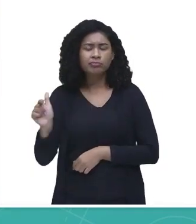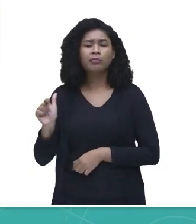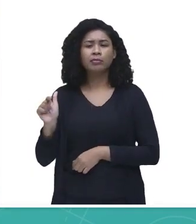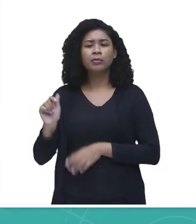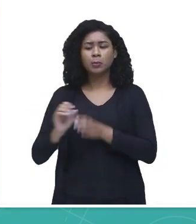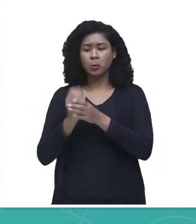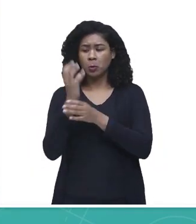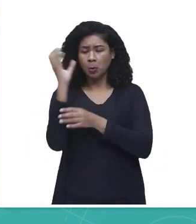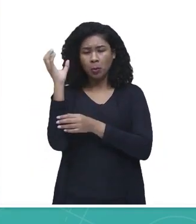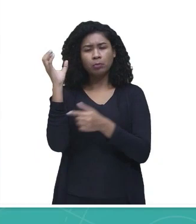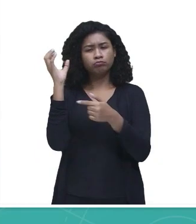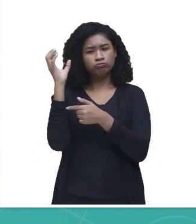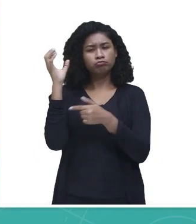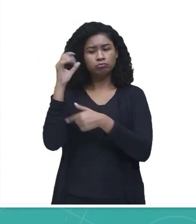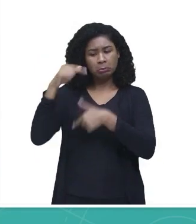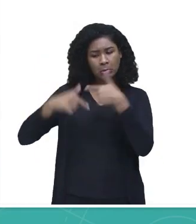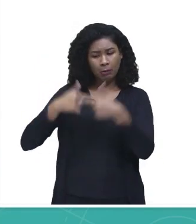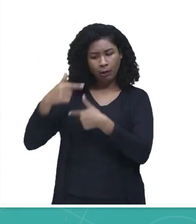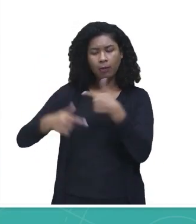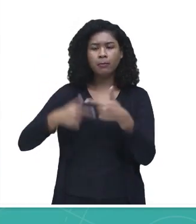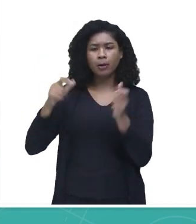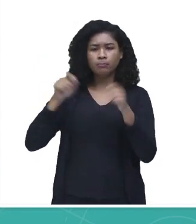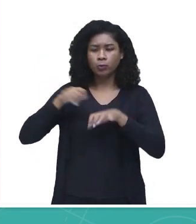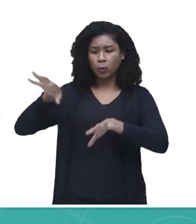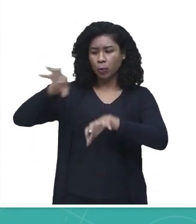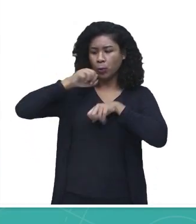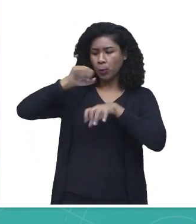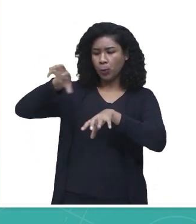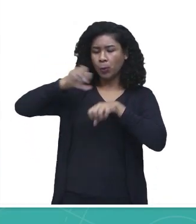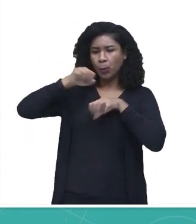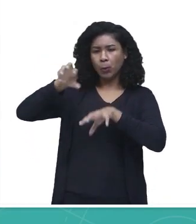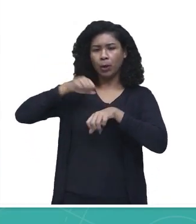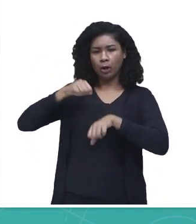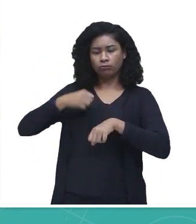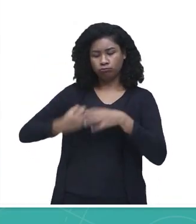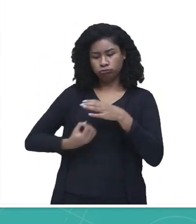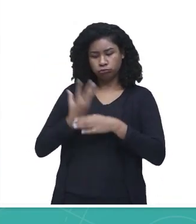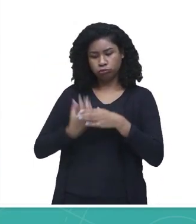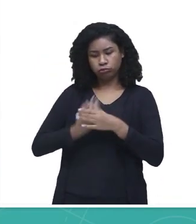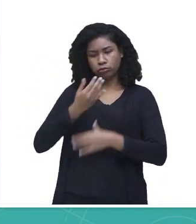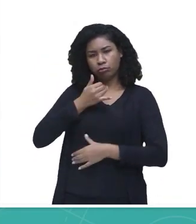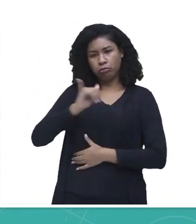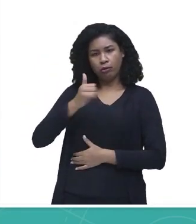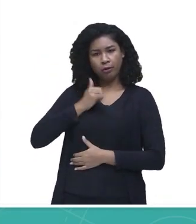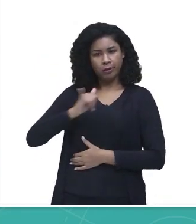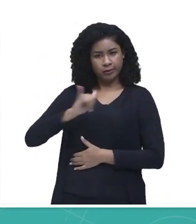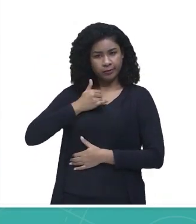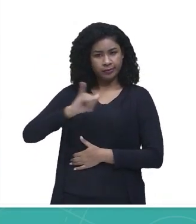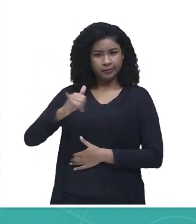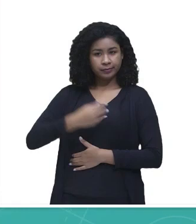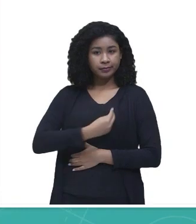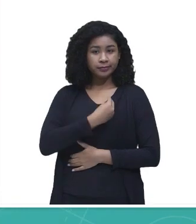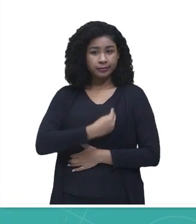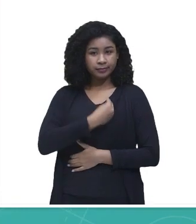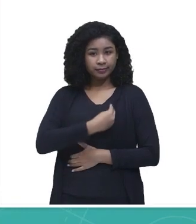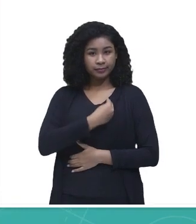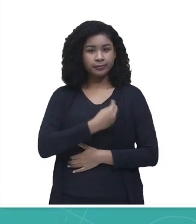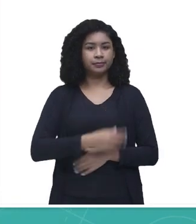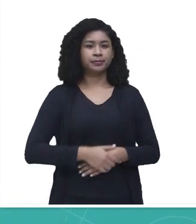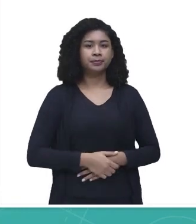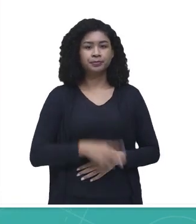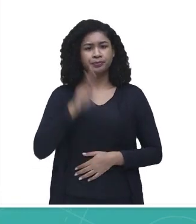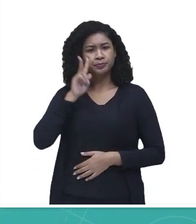esse processo para obter o seu próprio alimento, tá? Então, a gente viu ali, gás carbônico mais água vai ser igual